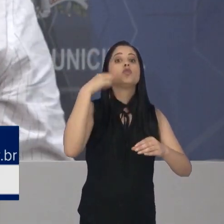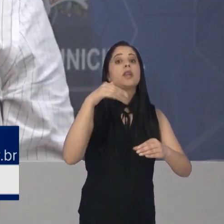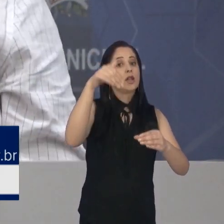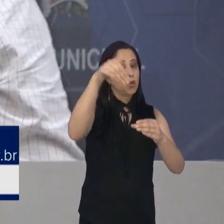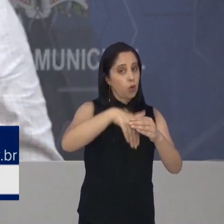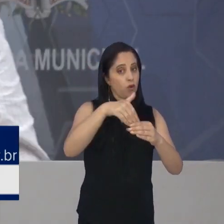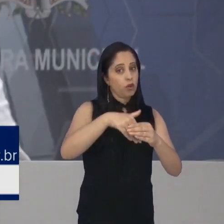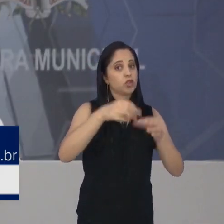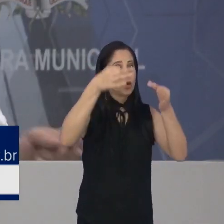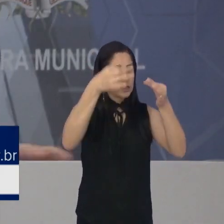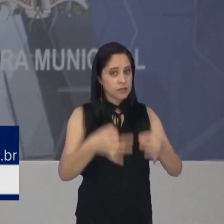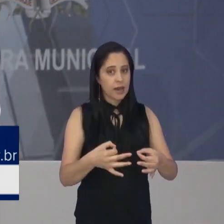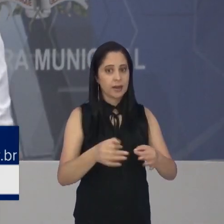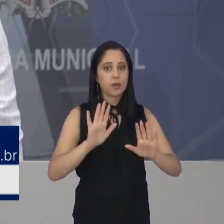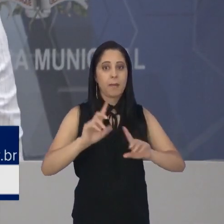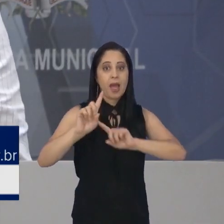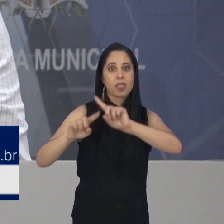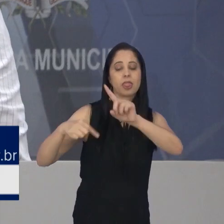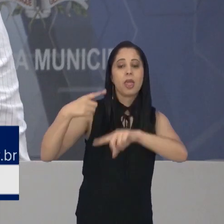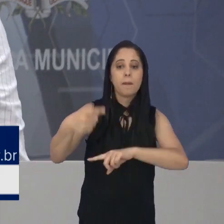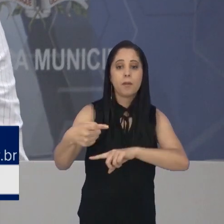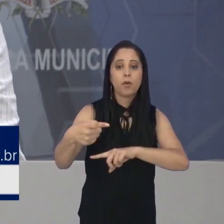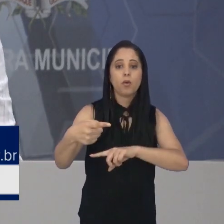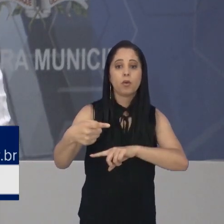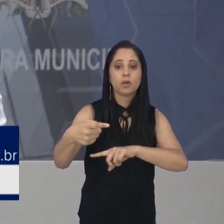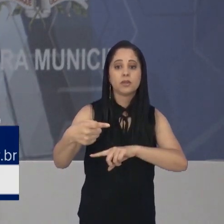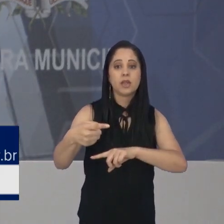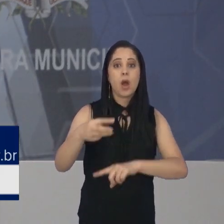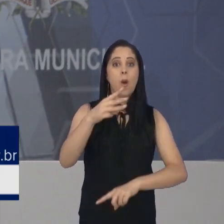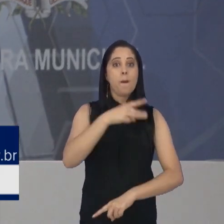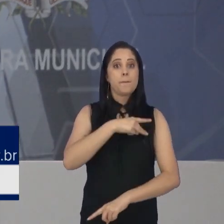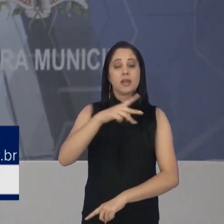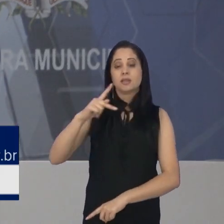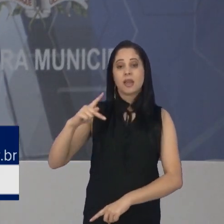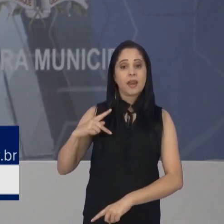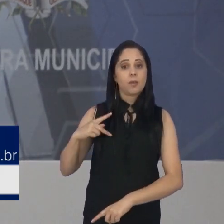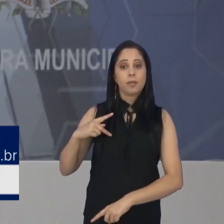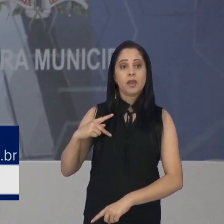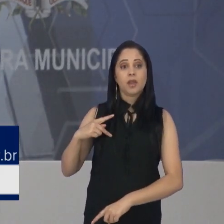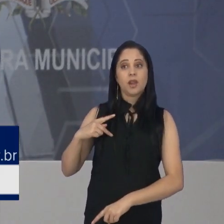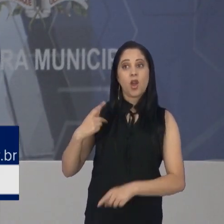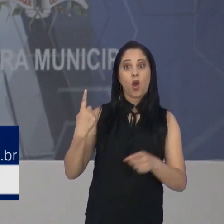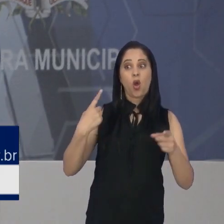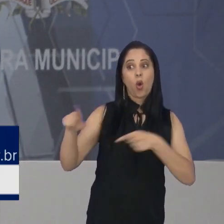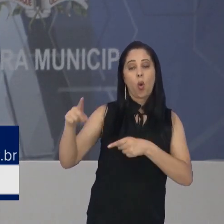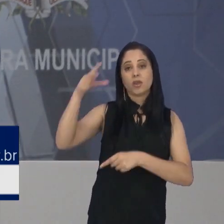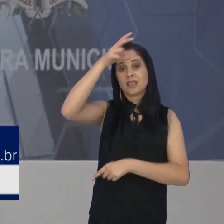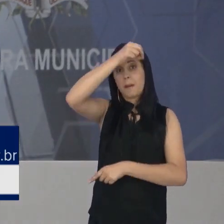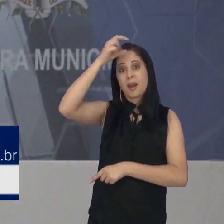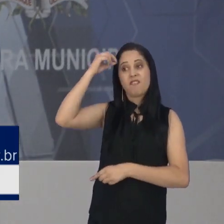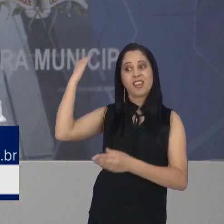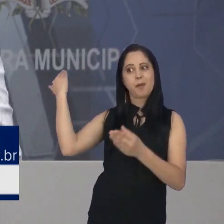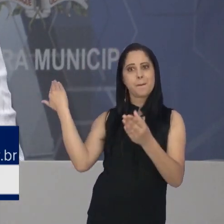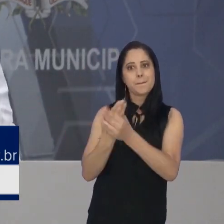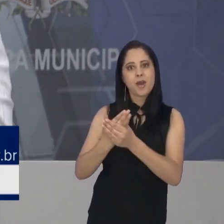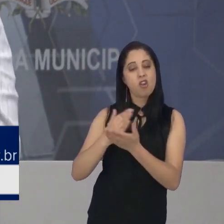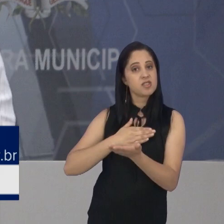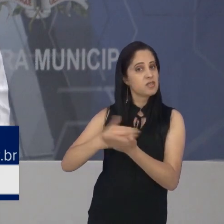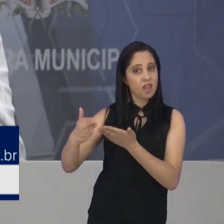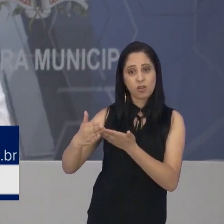ilegal após o ato ter sido cometido, o Ministério Público entrou contra o prefeito e contra